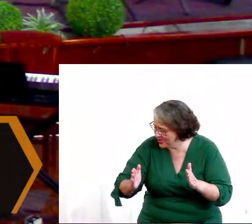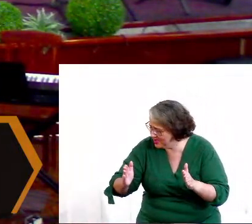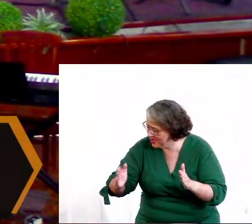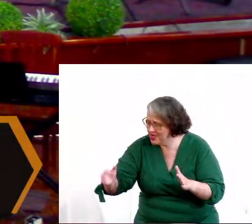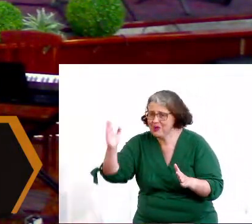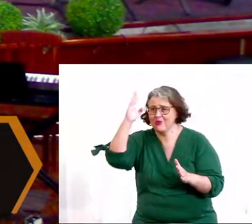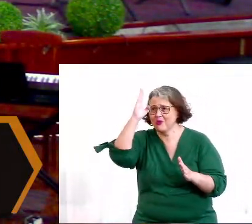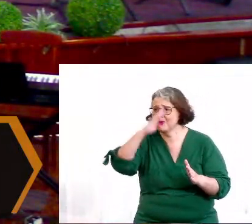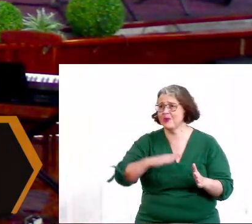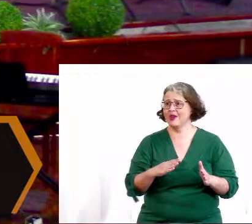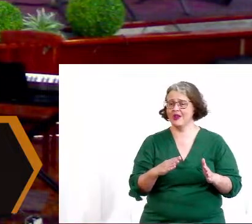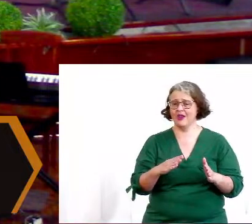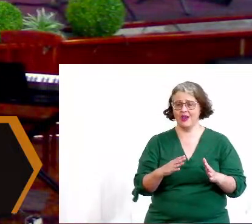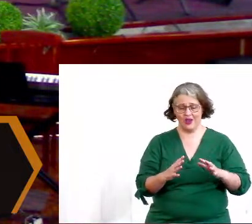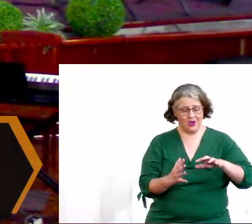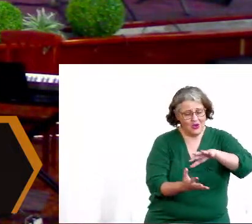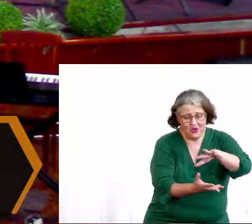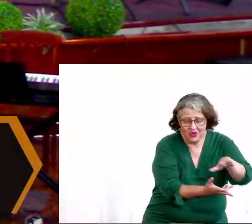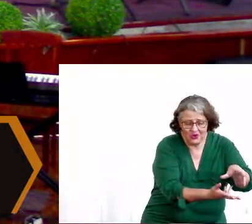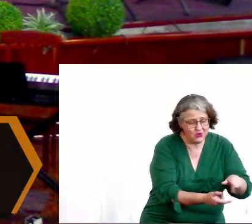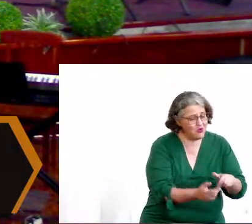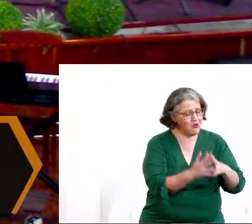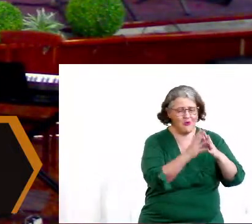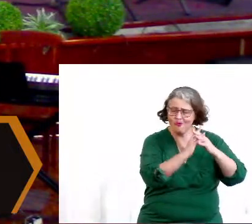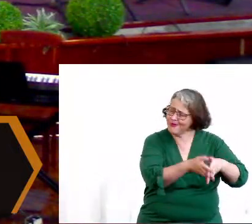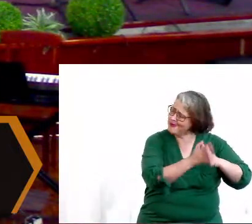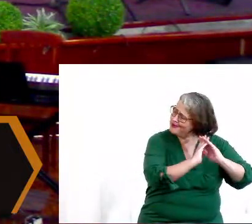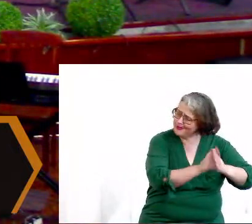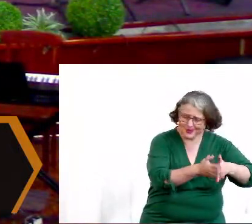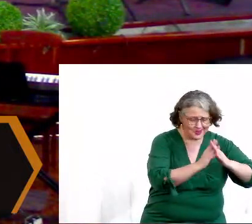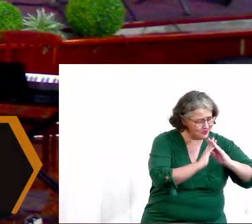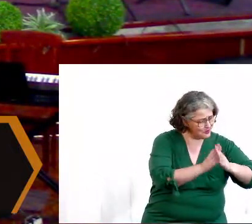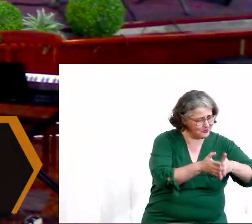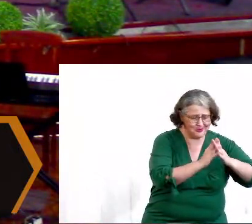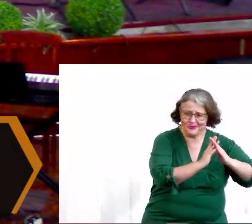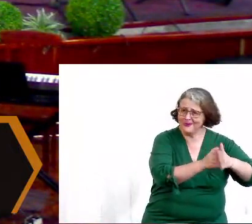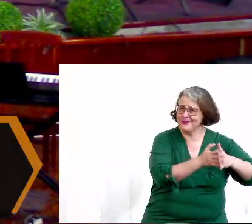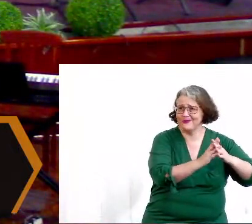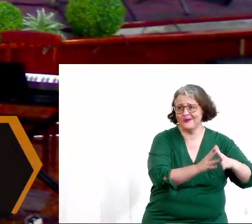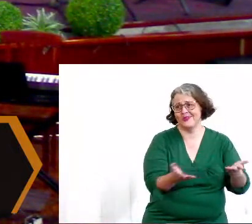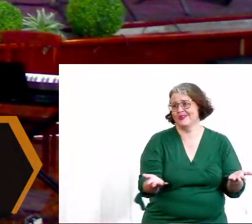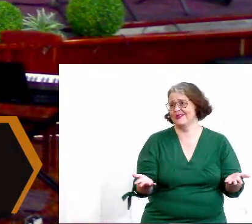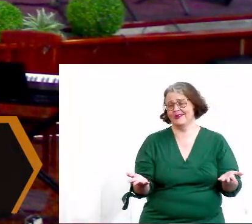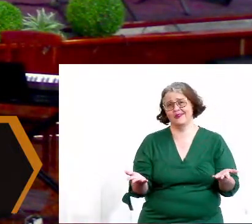dos tempos maus, de um mundo em